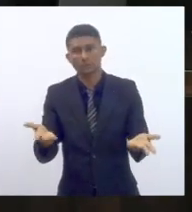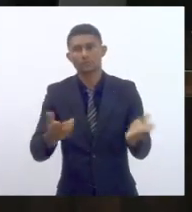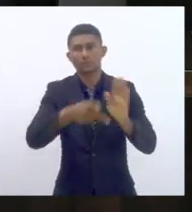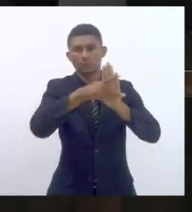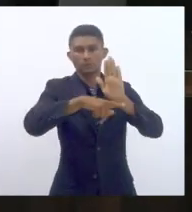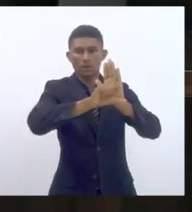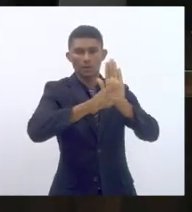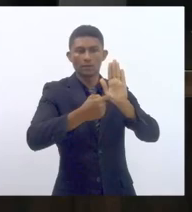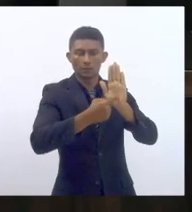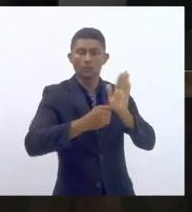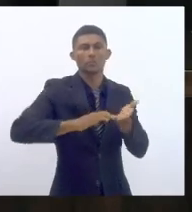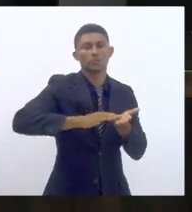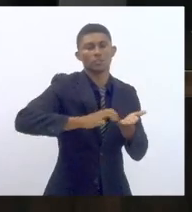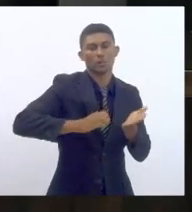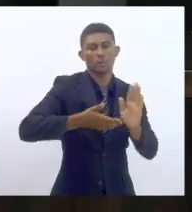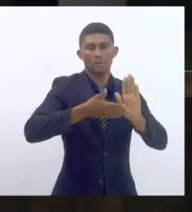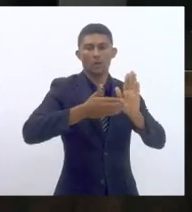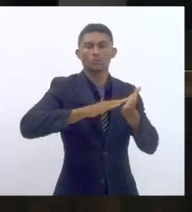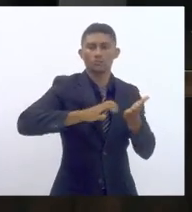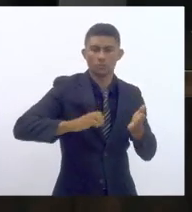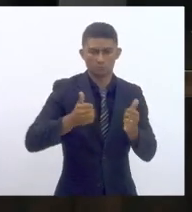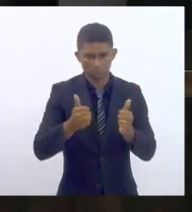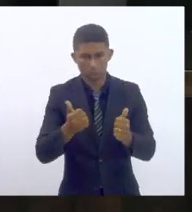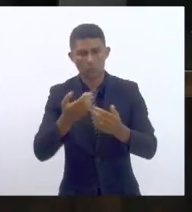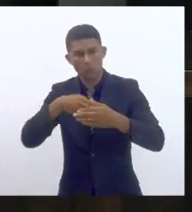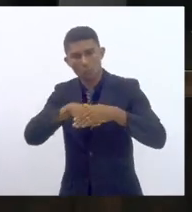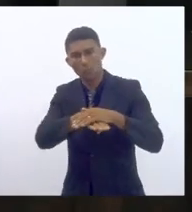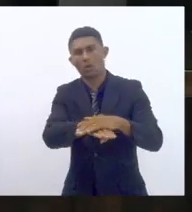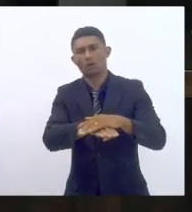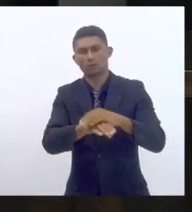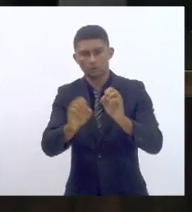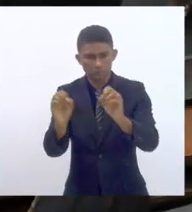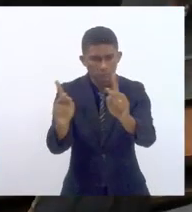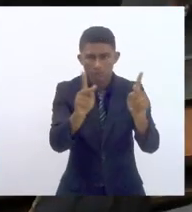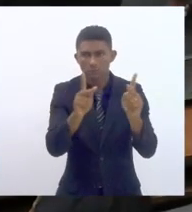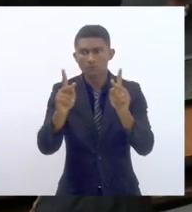gente guarda o projeto. Perfeito. Ok? Ok.